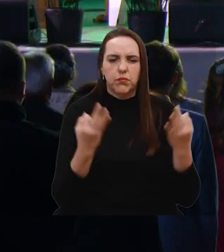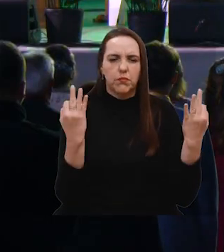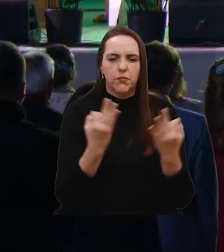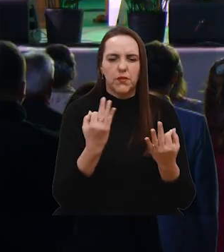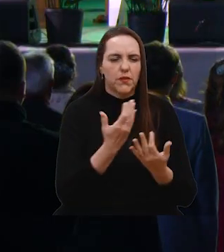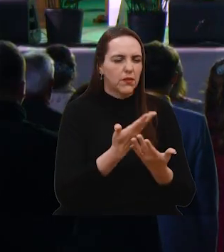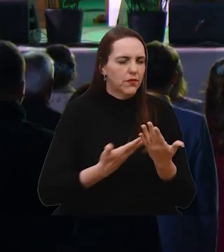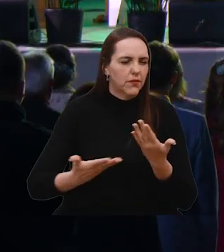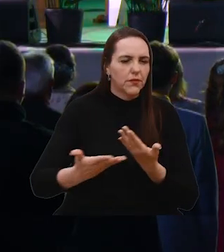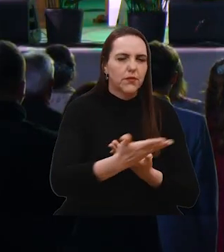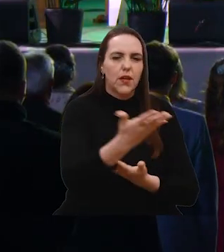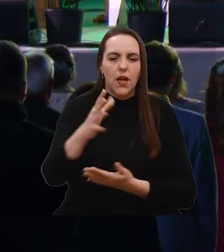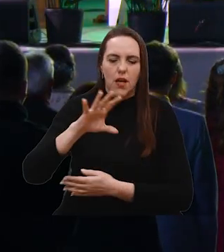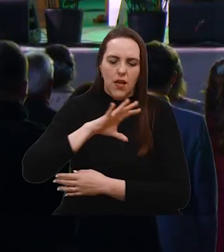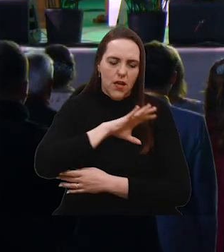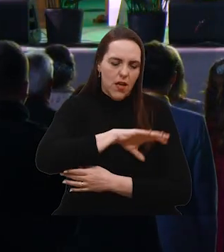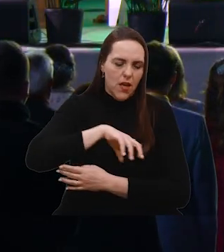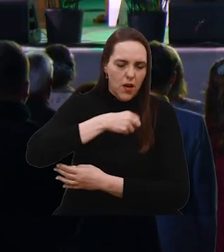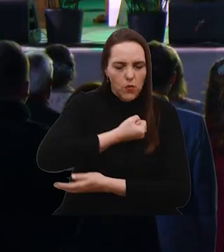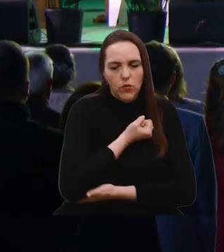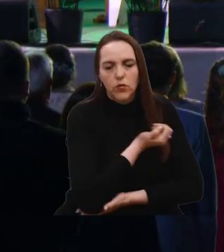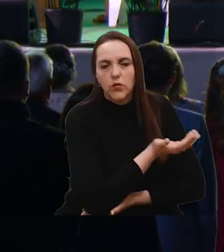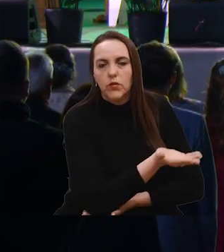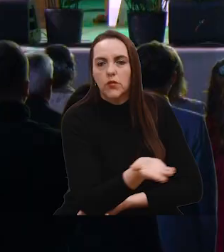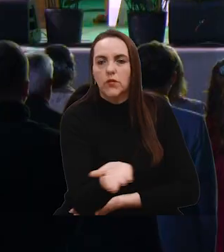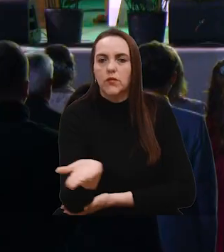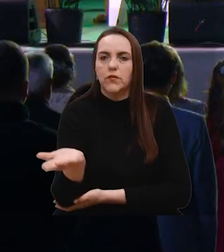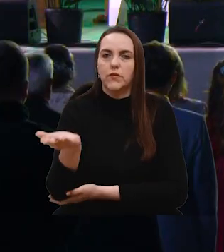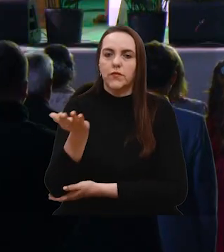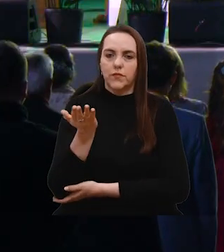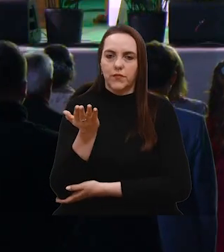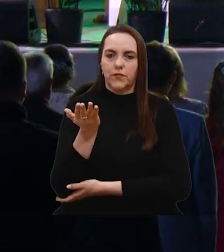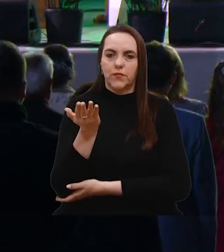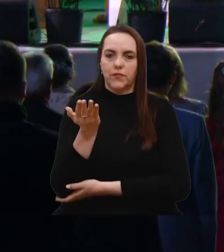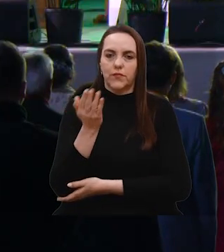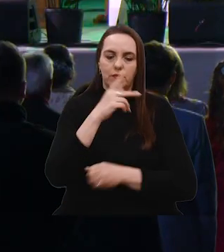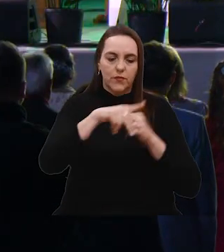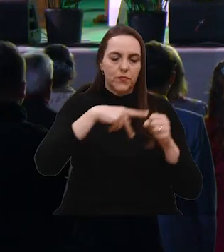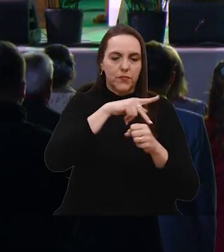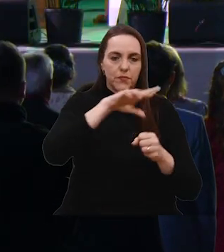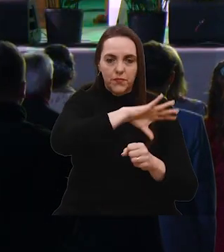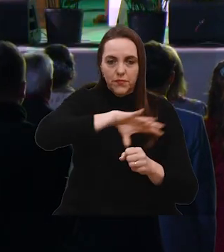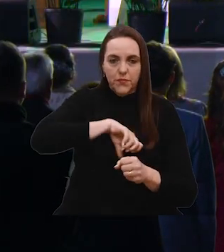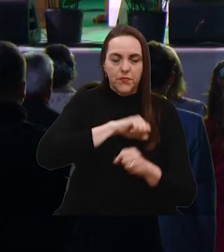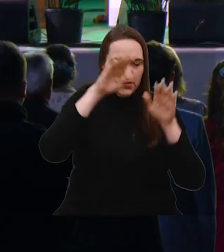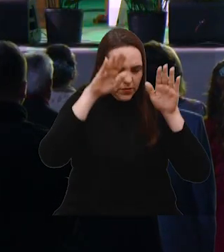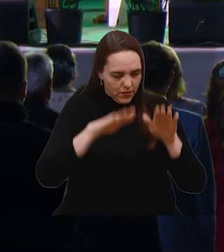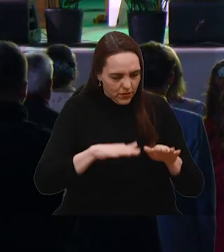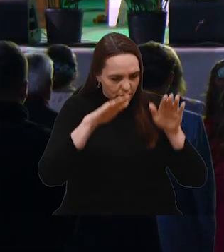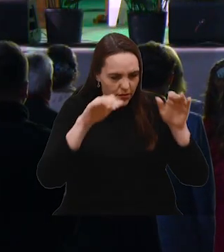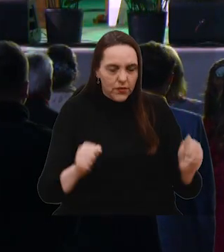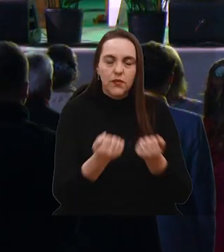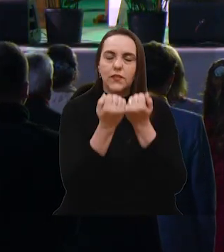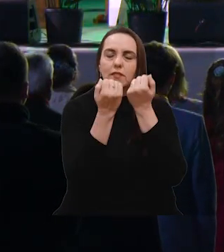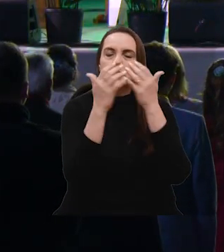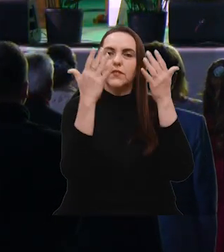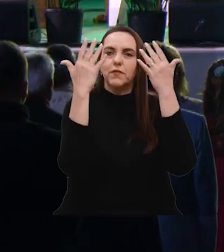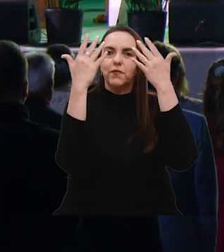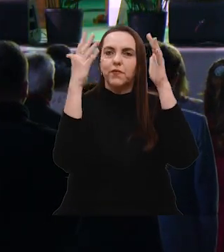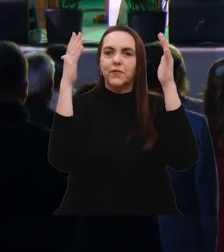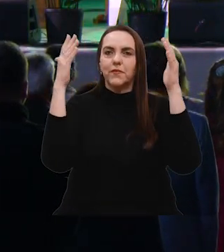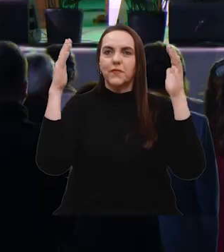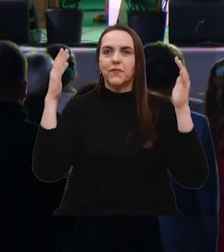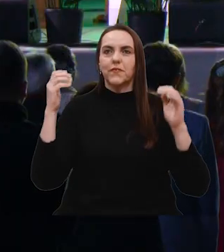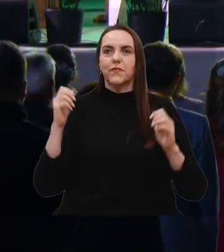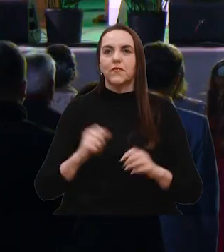nossos vozes têm mais vida, nossa vida no teu seio mais amores. Ó